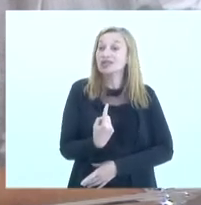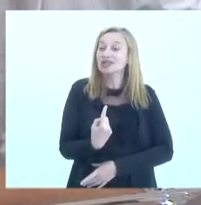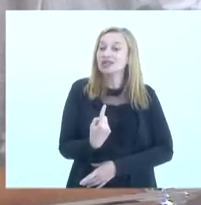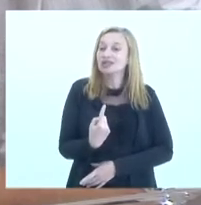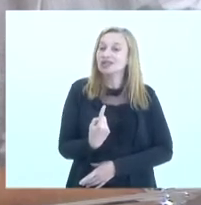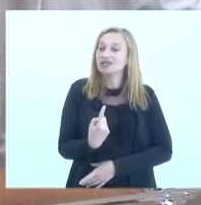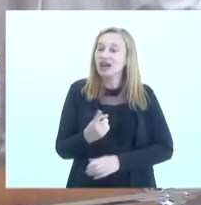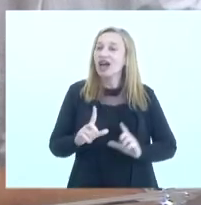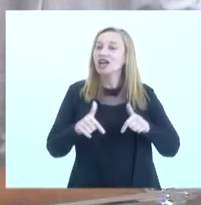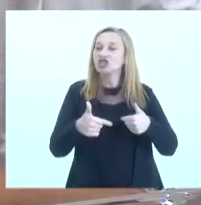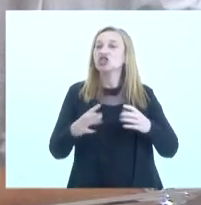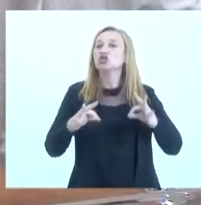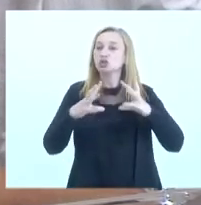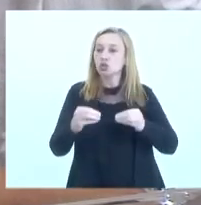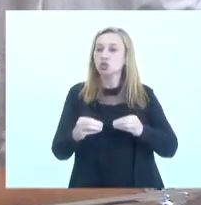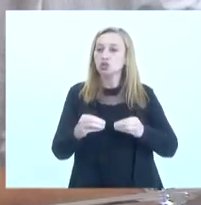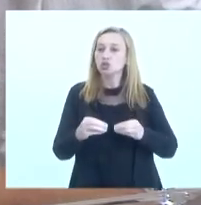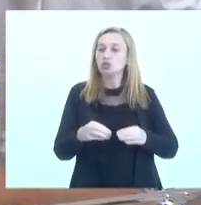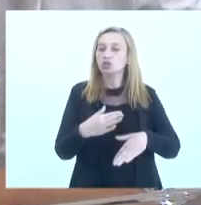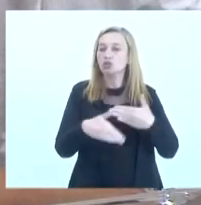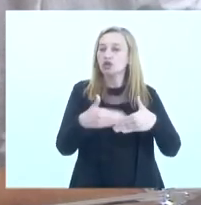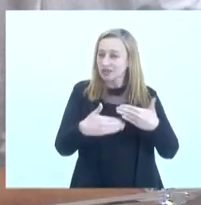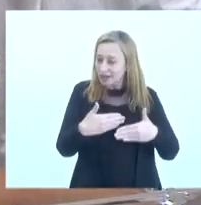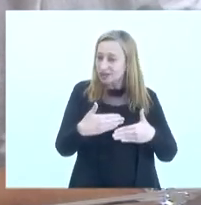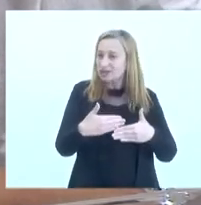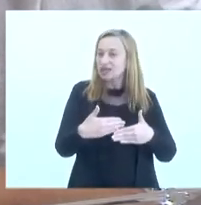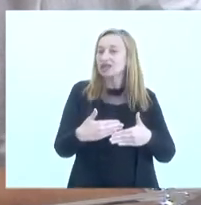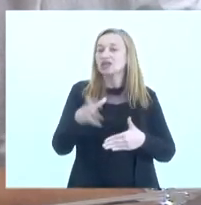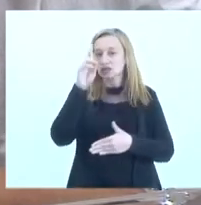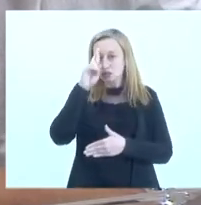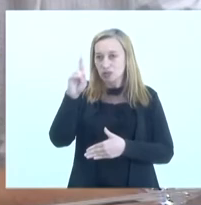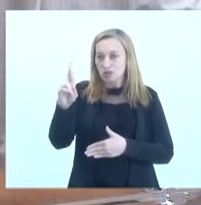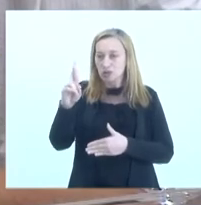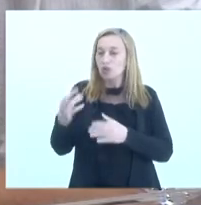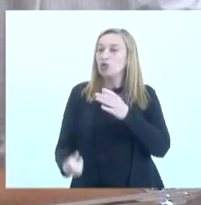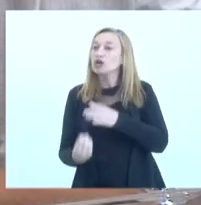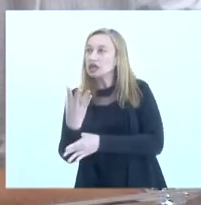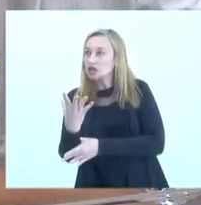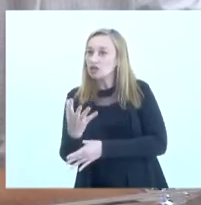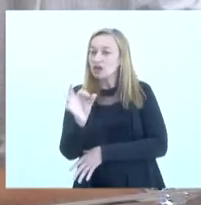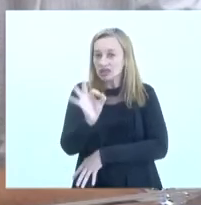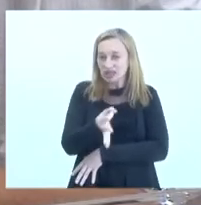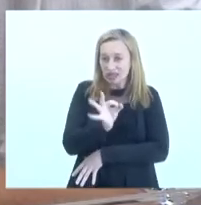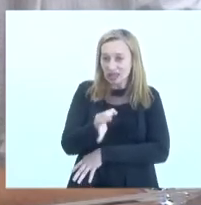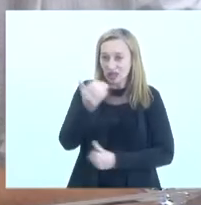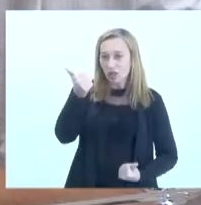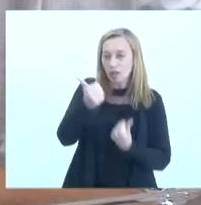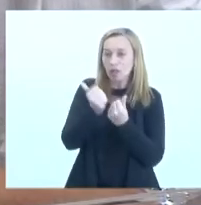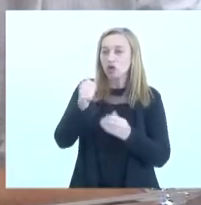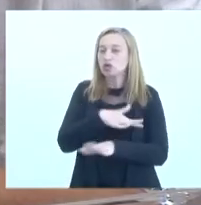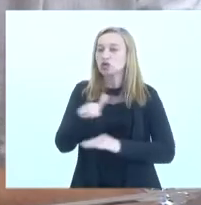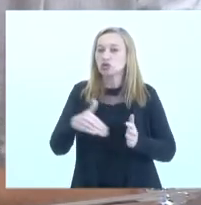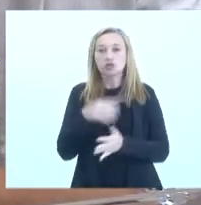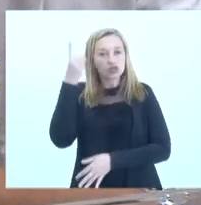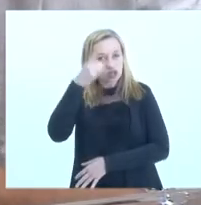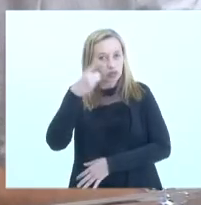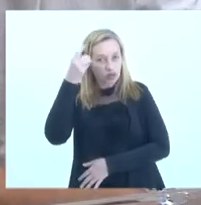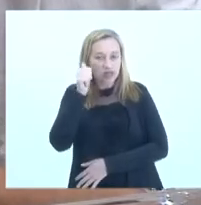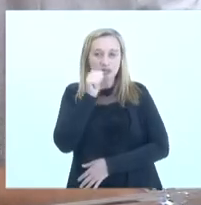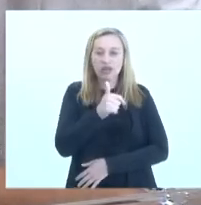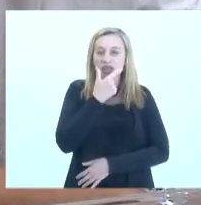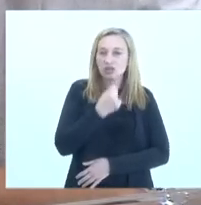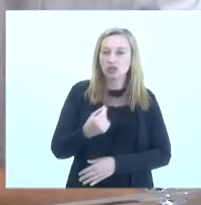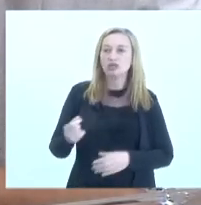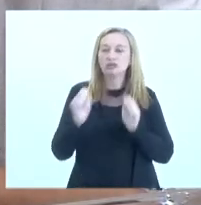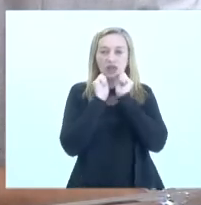colocar em prática todo esse processo que Vossa Excelência criou e tenho certeza que tem o apoio de todos os deputados e deputadas